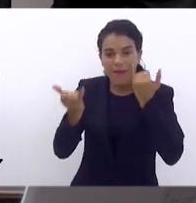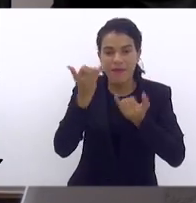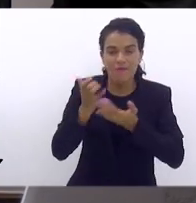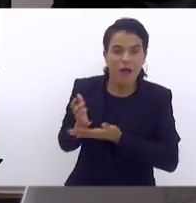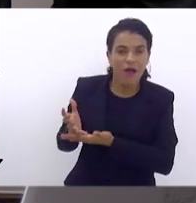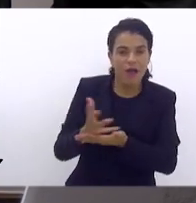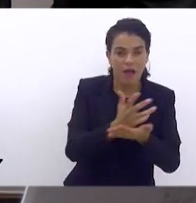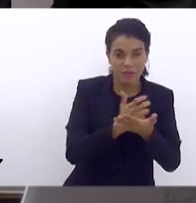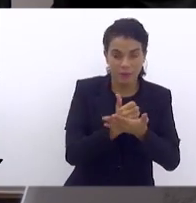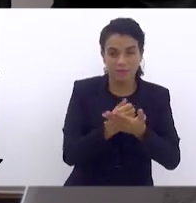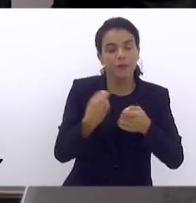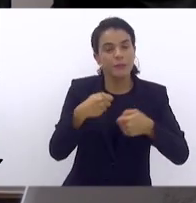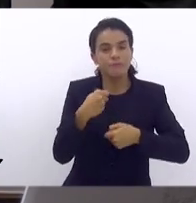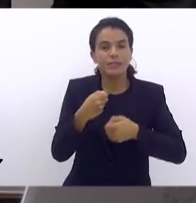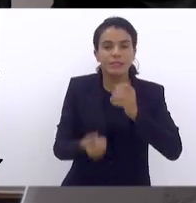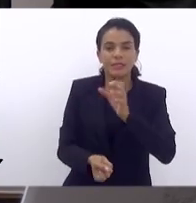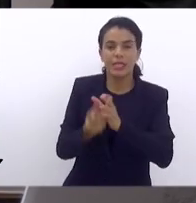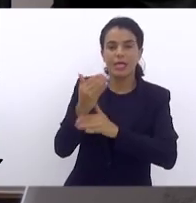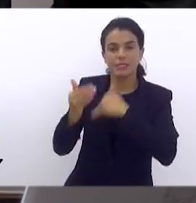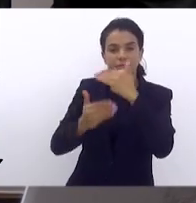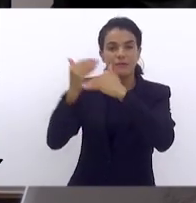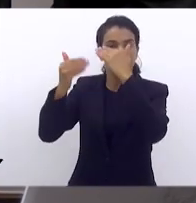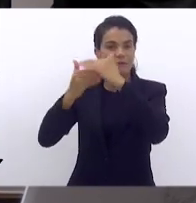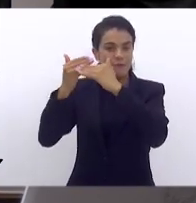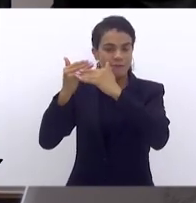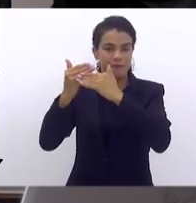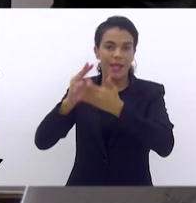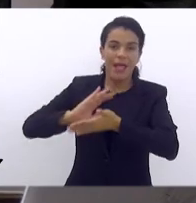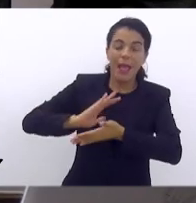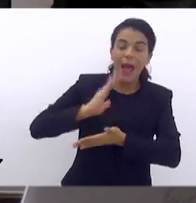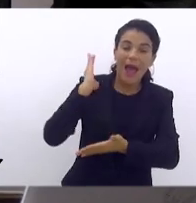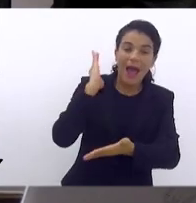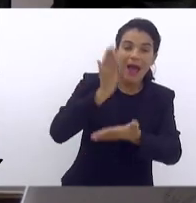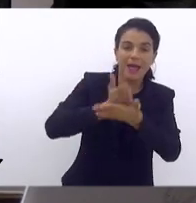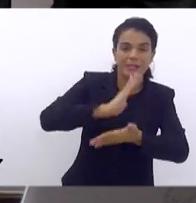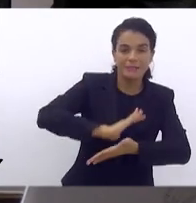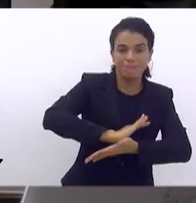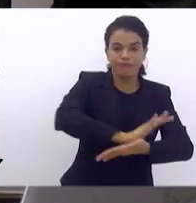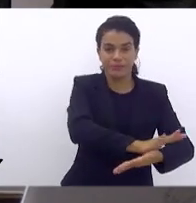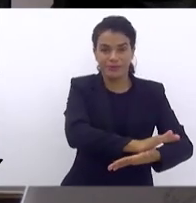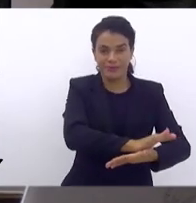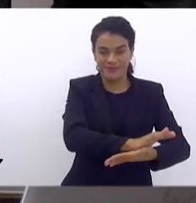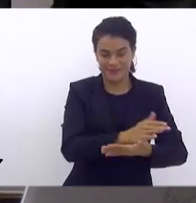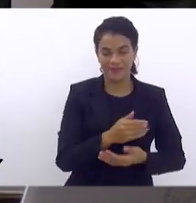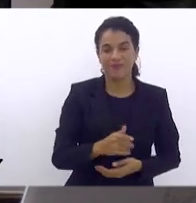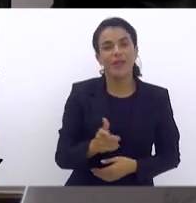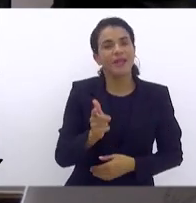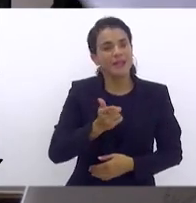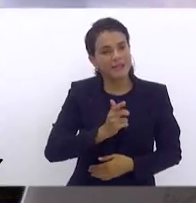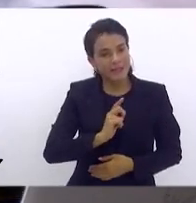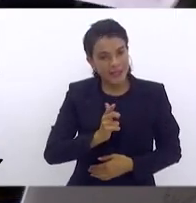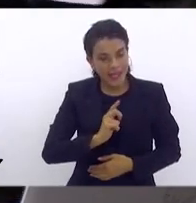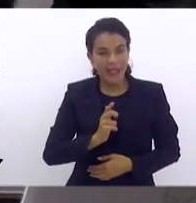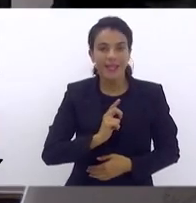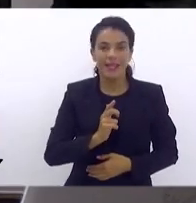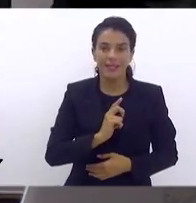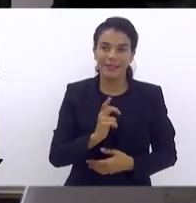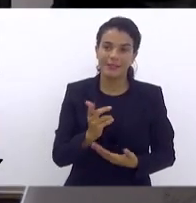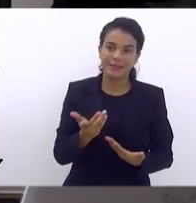desenvolver medidas antes discriminatórias e porque eu falo isso a gente tem algumas